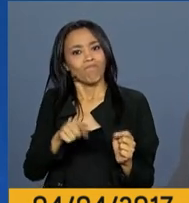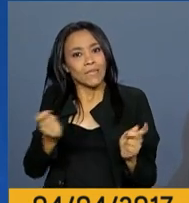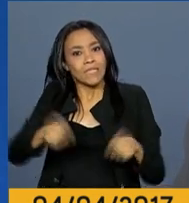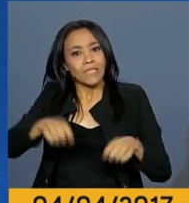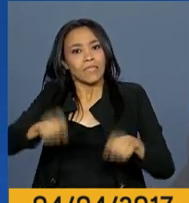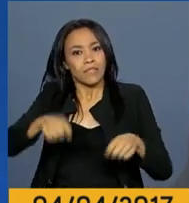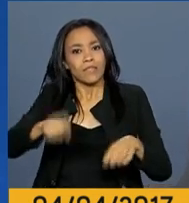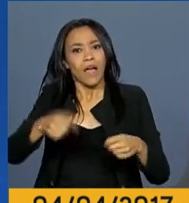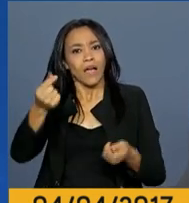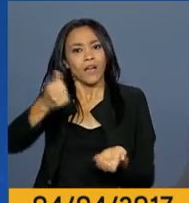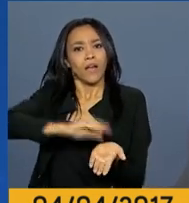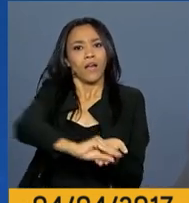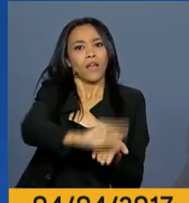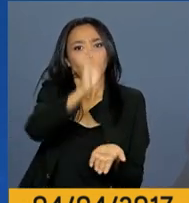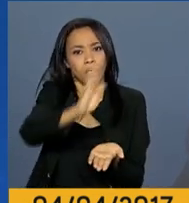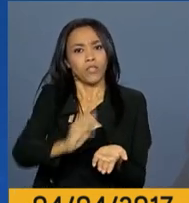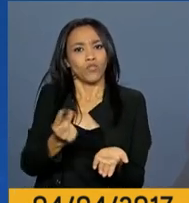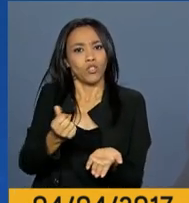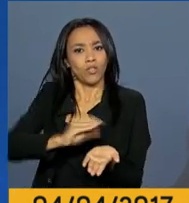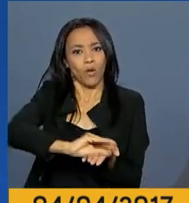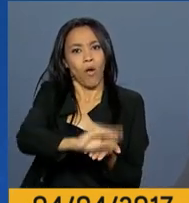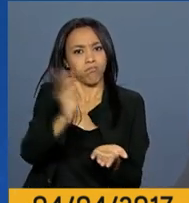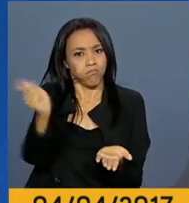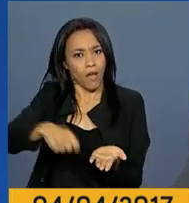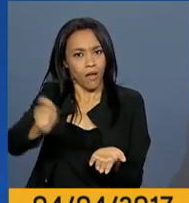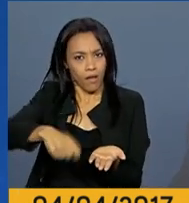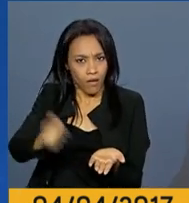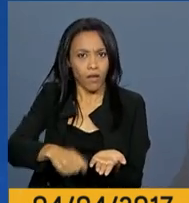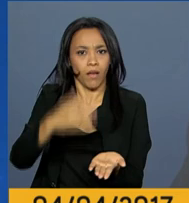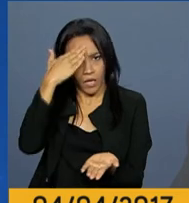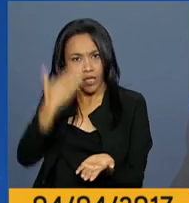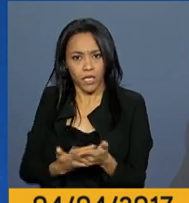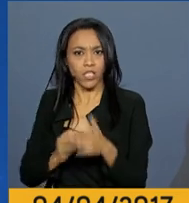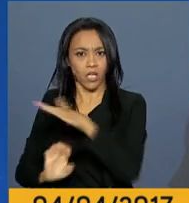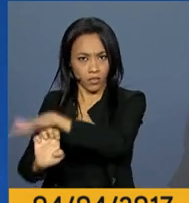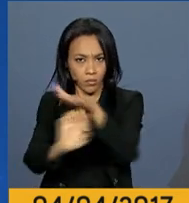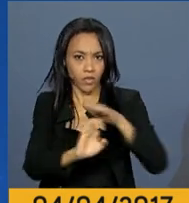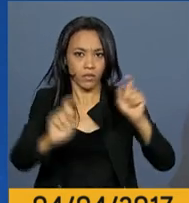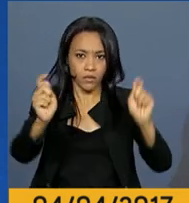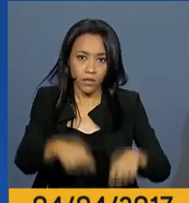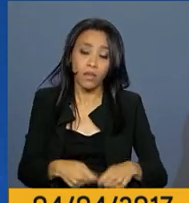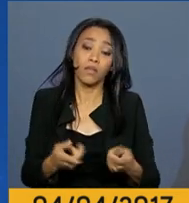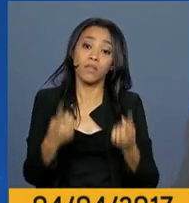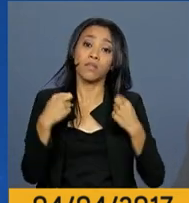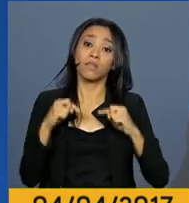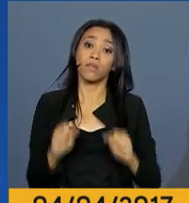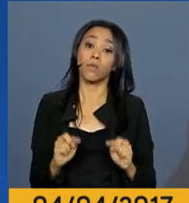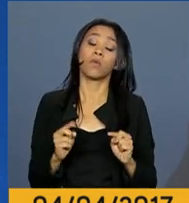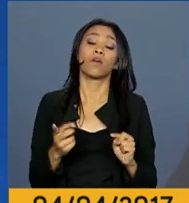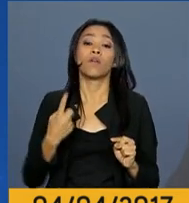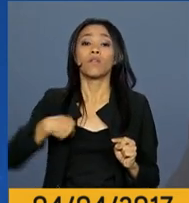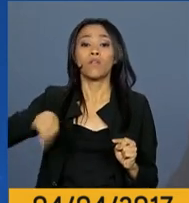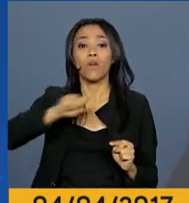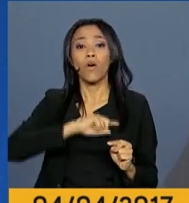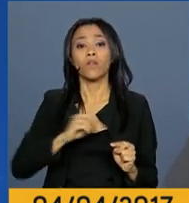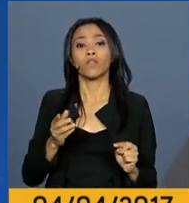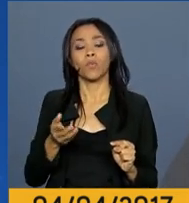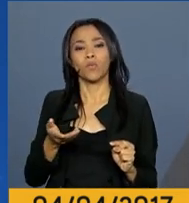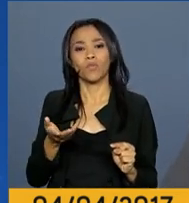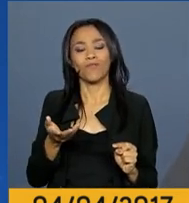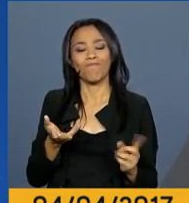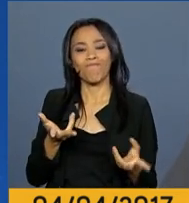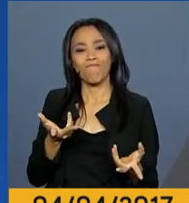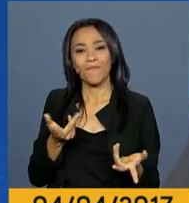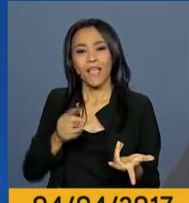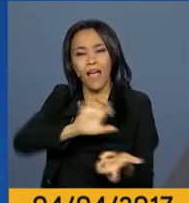investimentos. E, para isso tudo, as reformas são fundamentais. Não é sem razão que nós estamos promovendo a adequação de